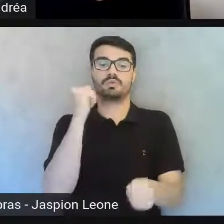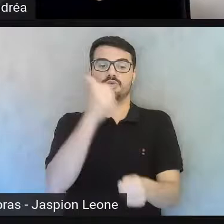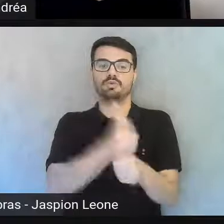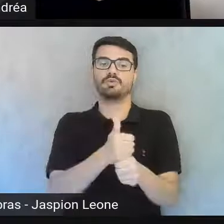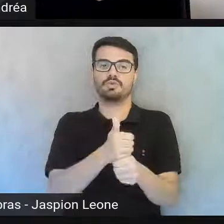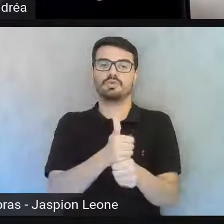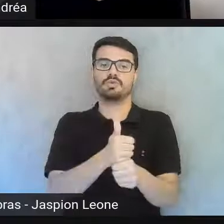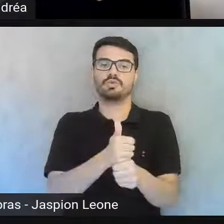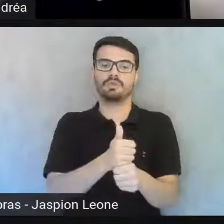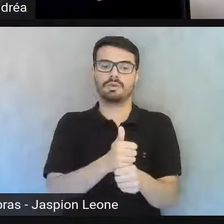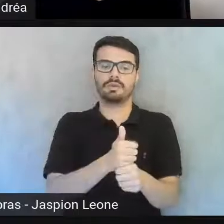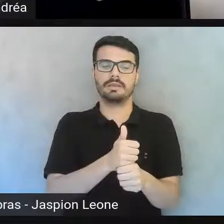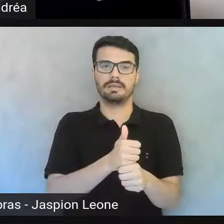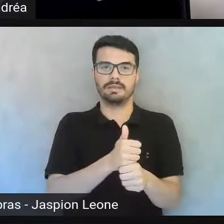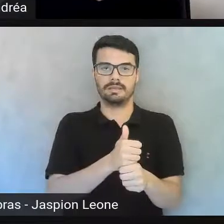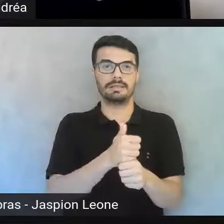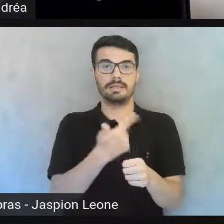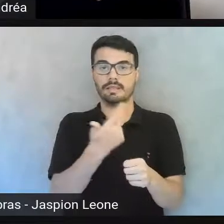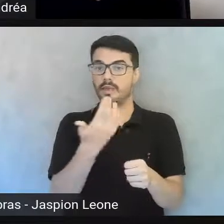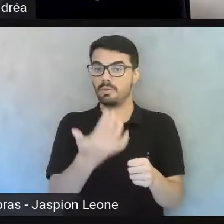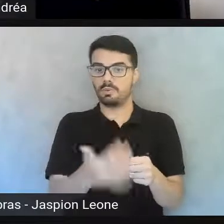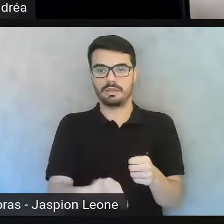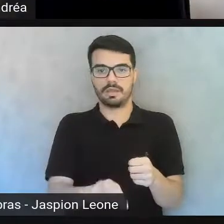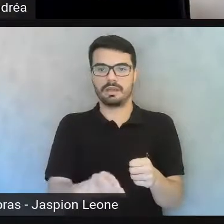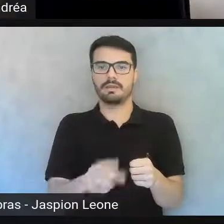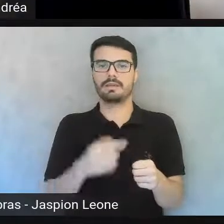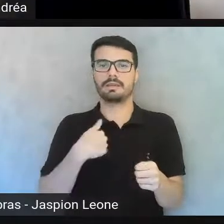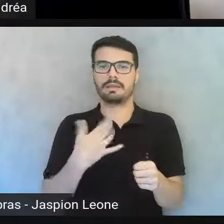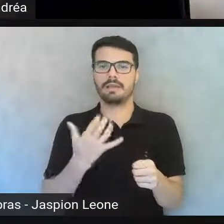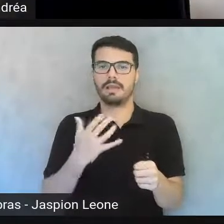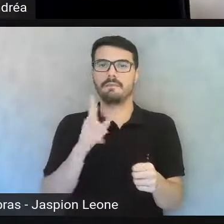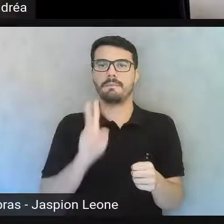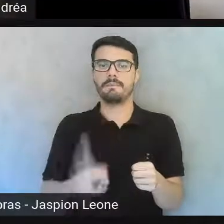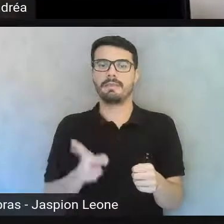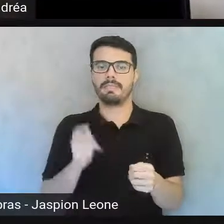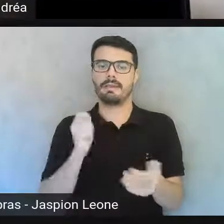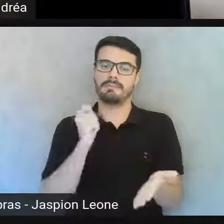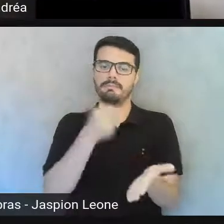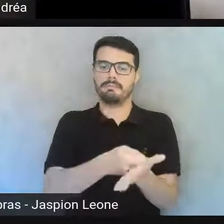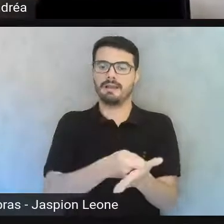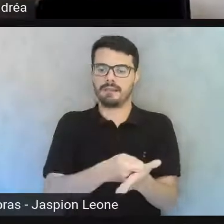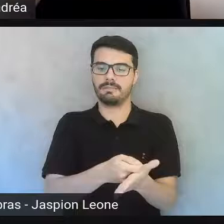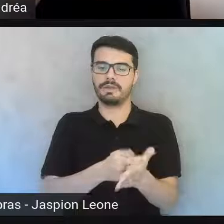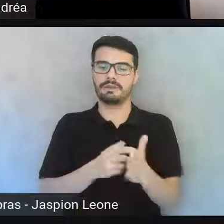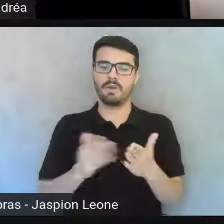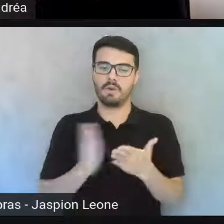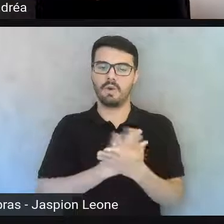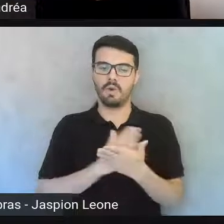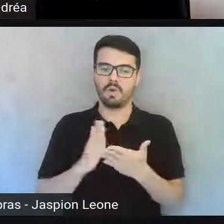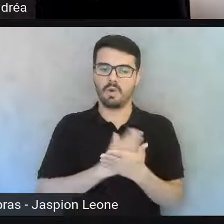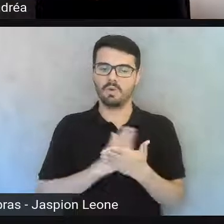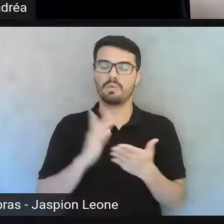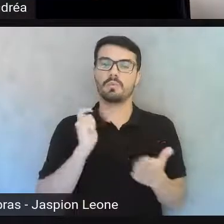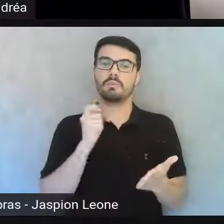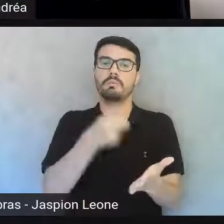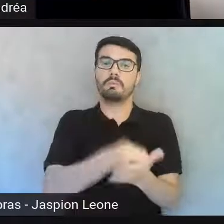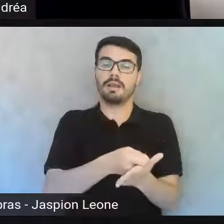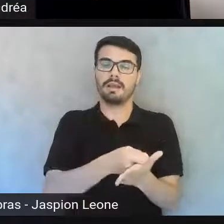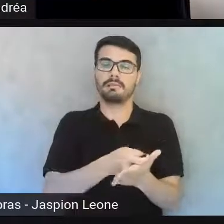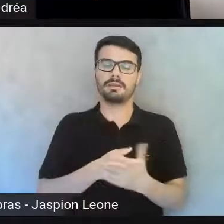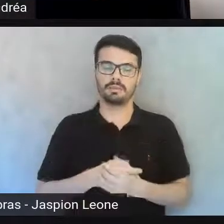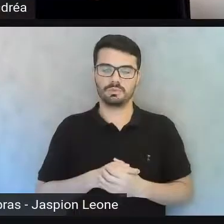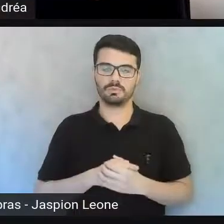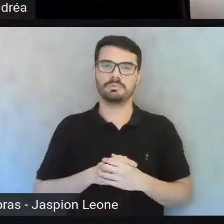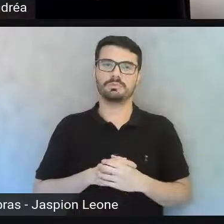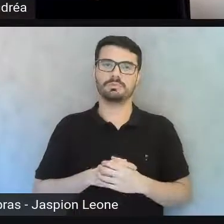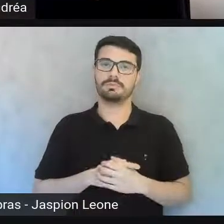e mantenho o pagamento integral, vamos dizer que alguns órgãos têm adotado isso, pagamento integral,